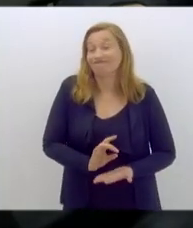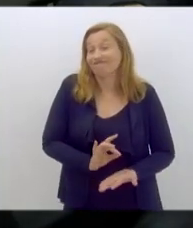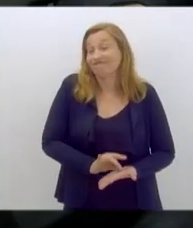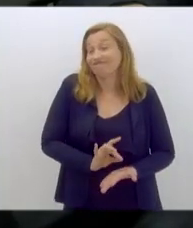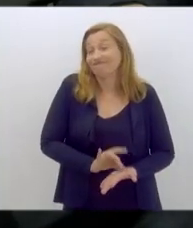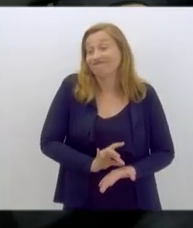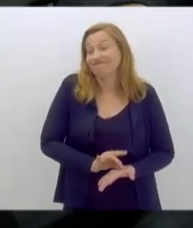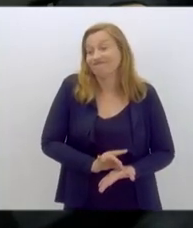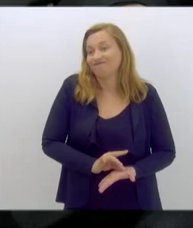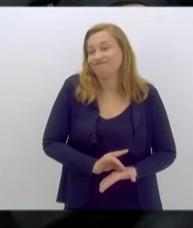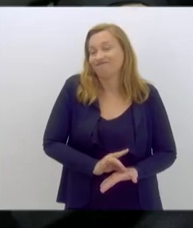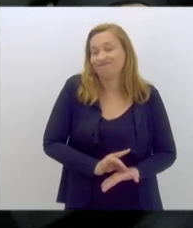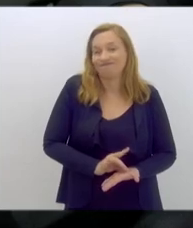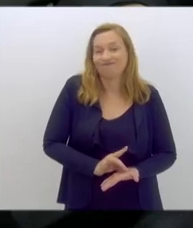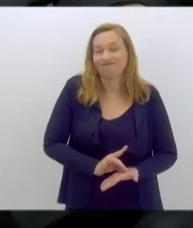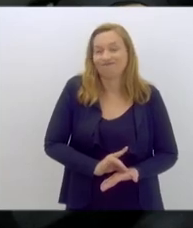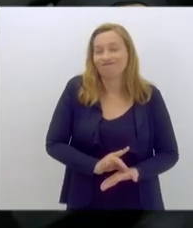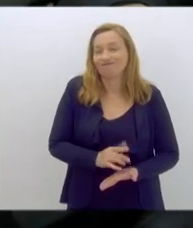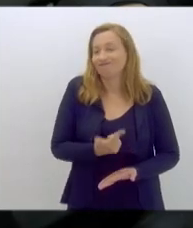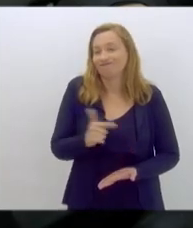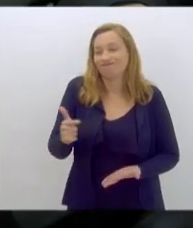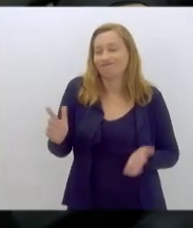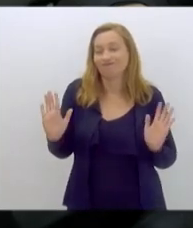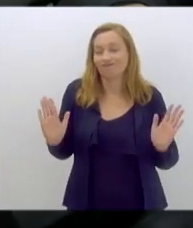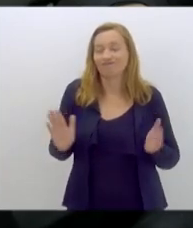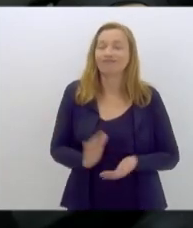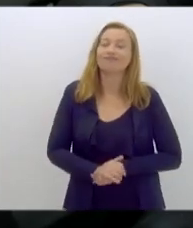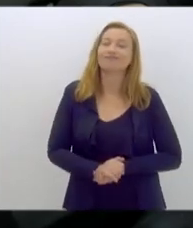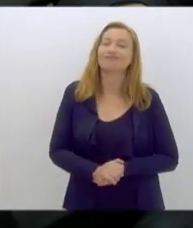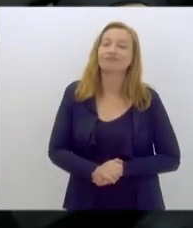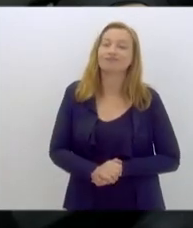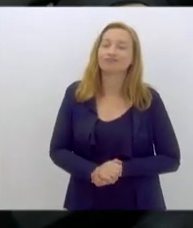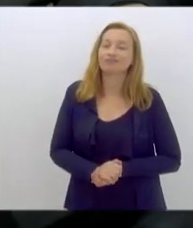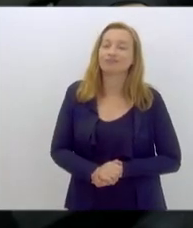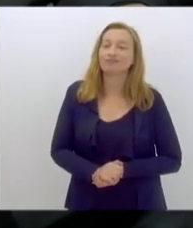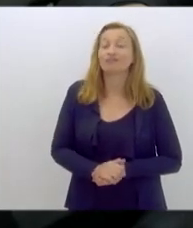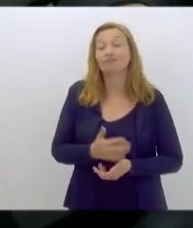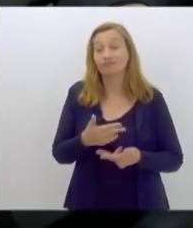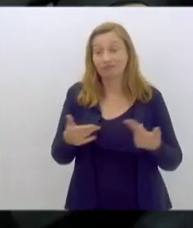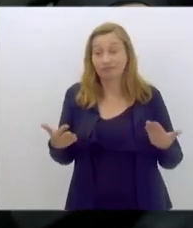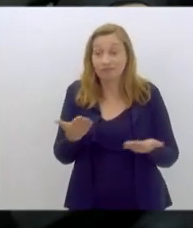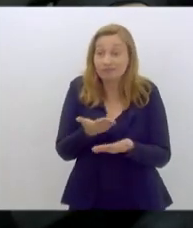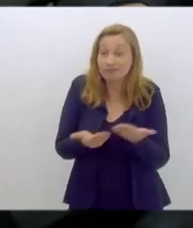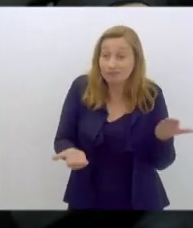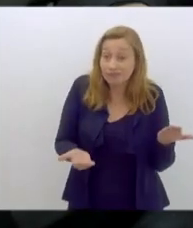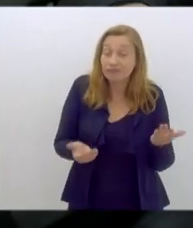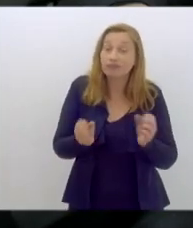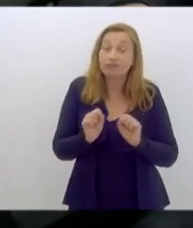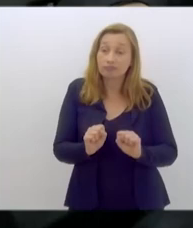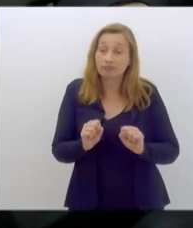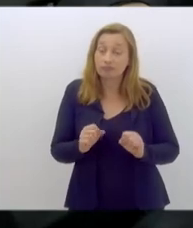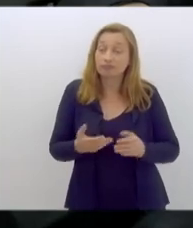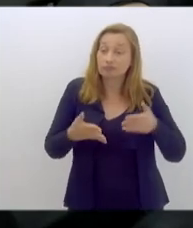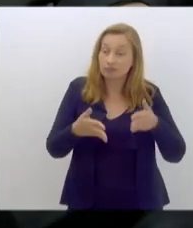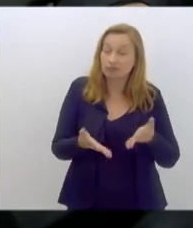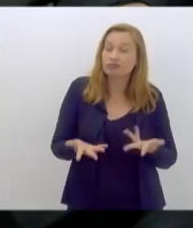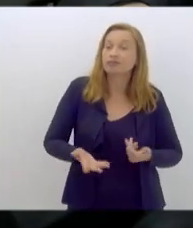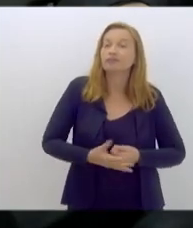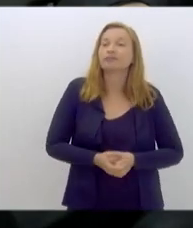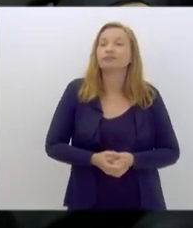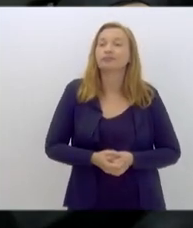ela não existe portanto muito dessa perda pode se refletir a medida que